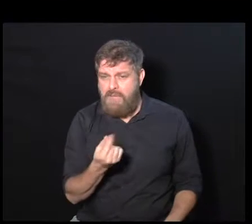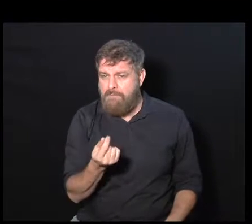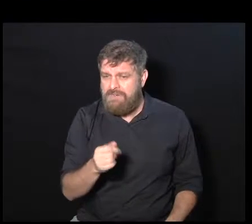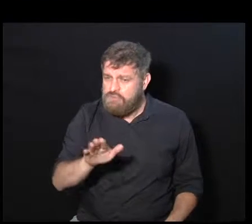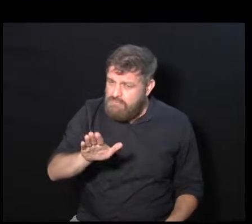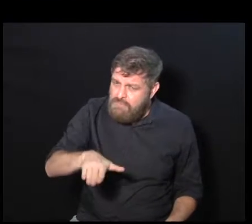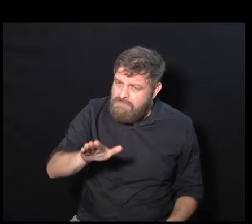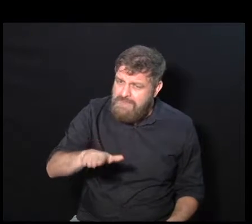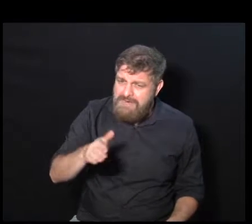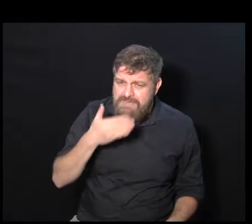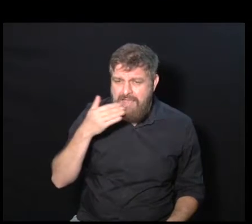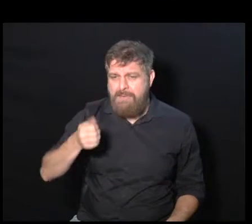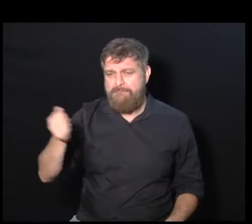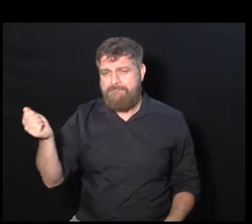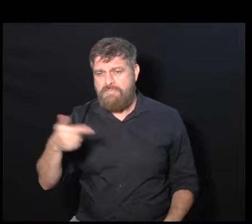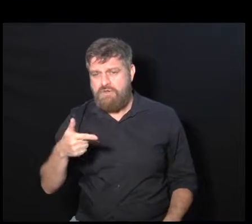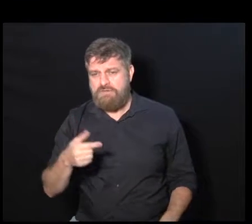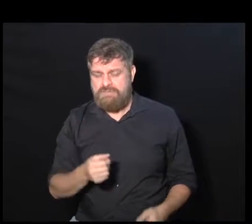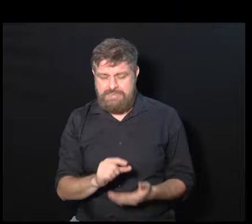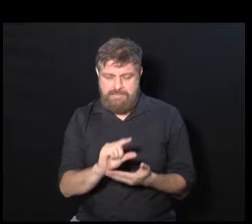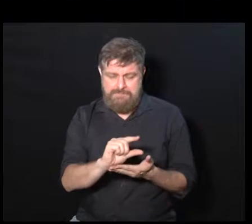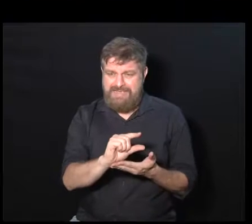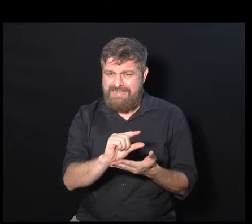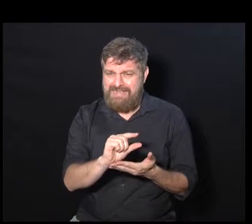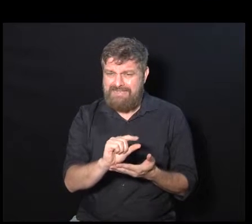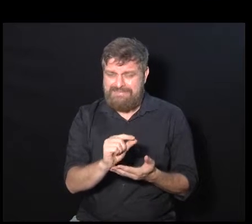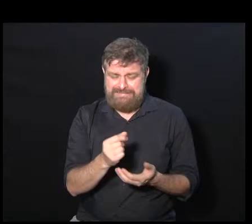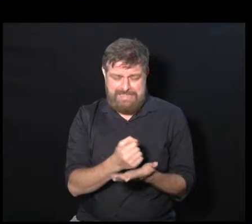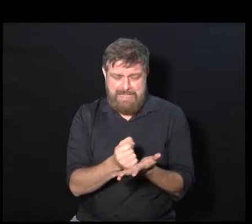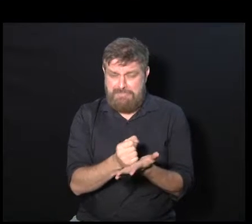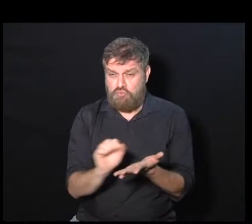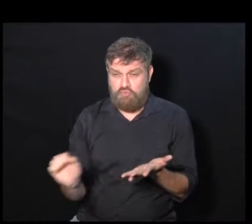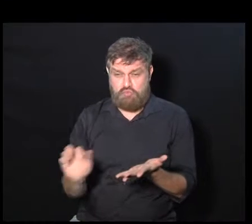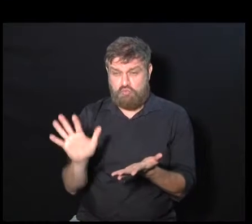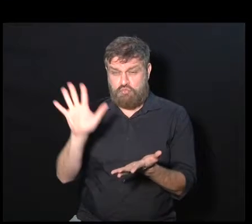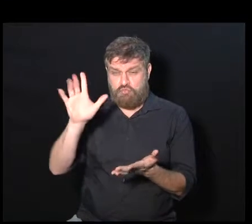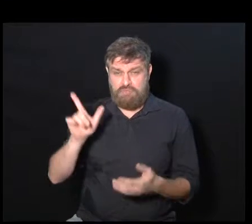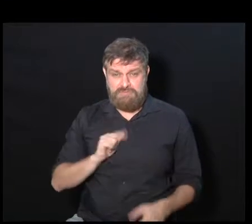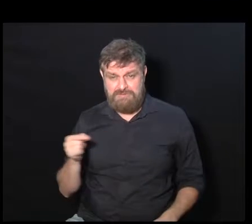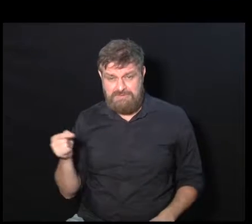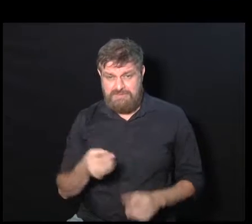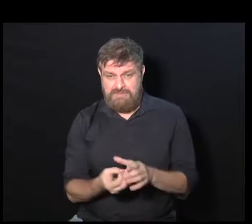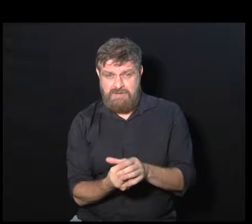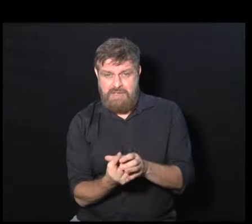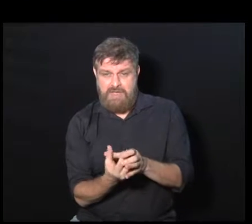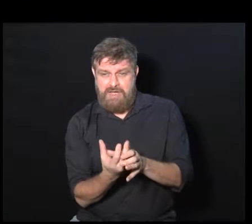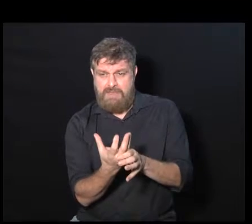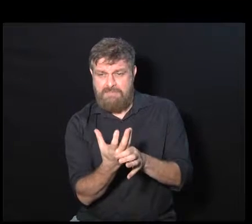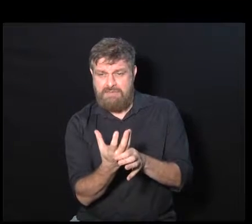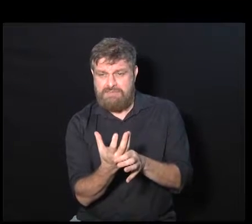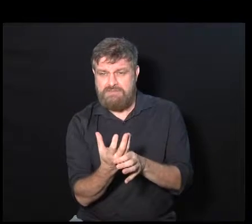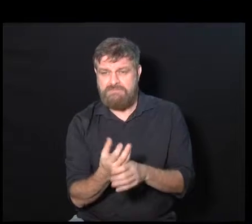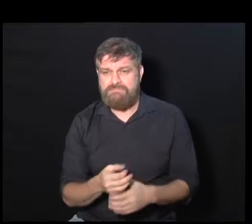menor, então, ter um acesso universalizado com as plantas medicinais. E, então, é isso.